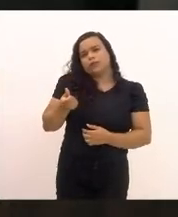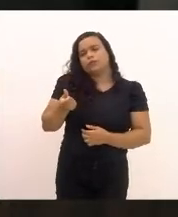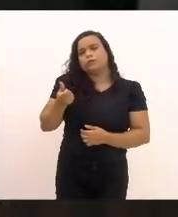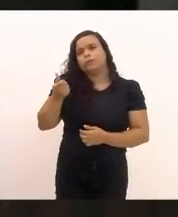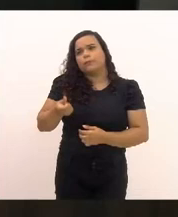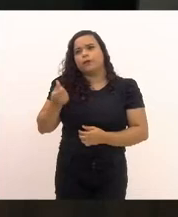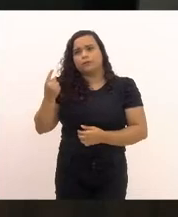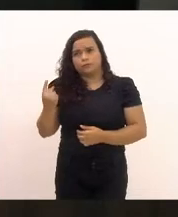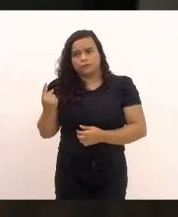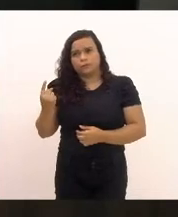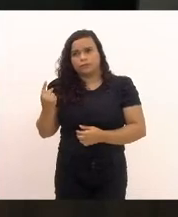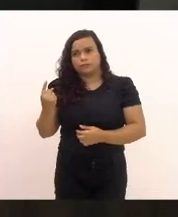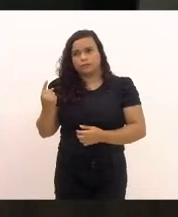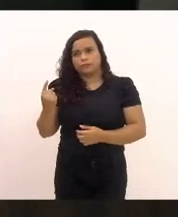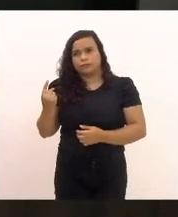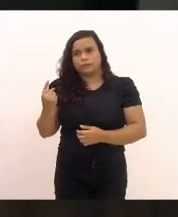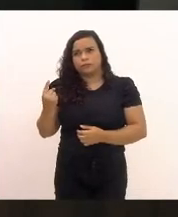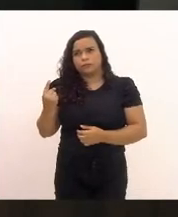26.61.